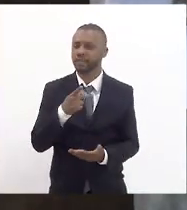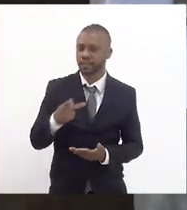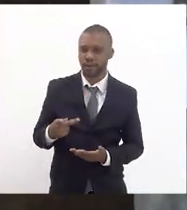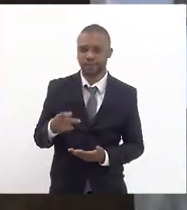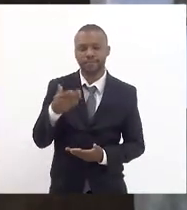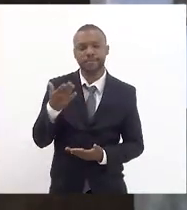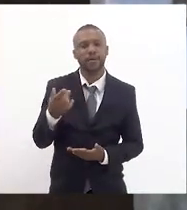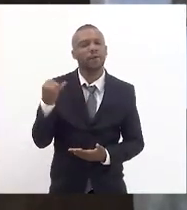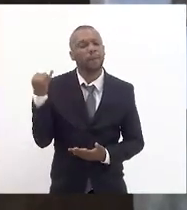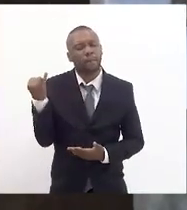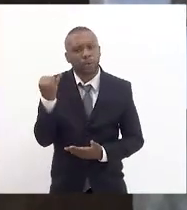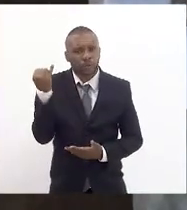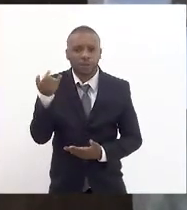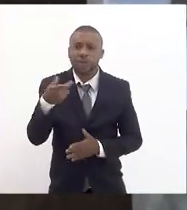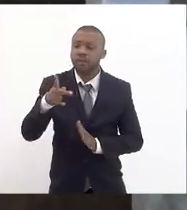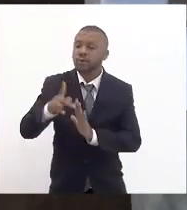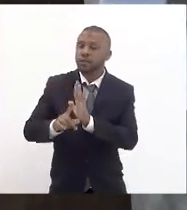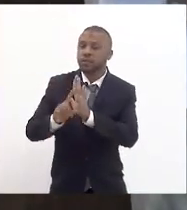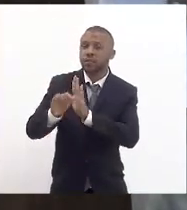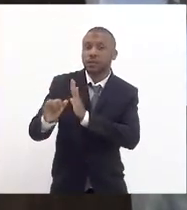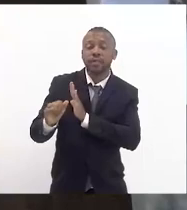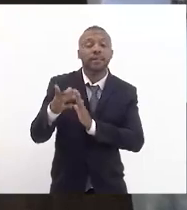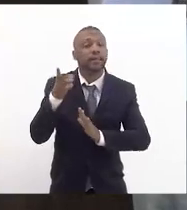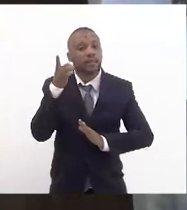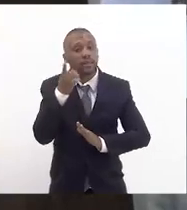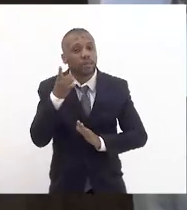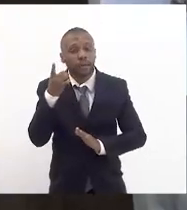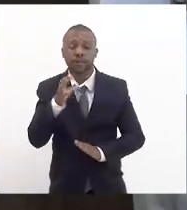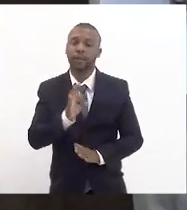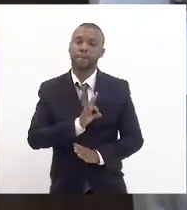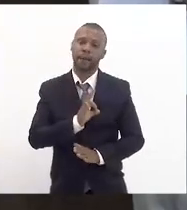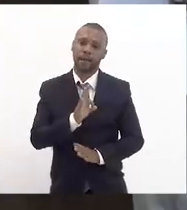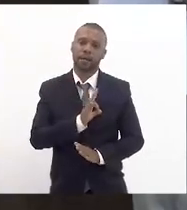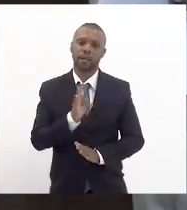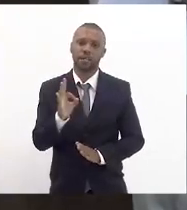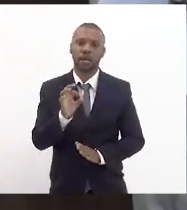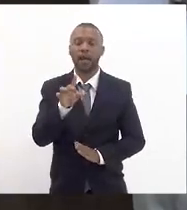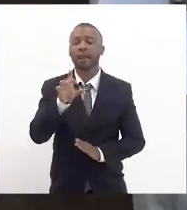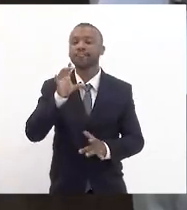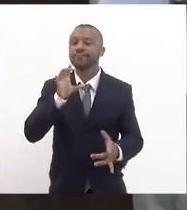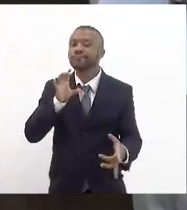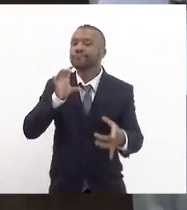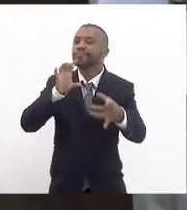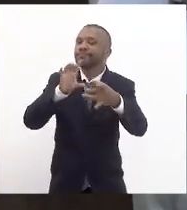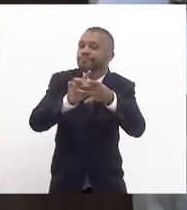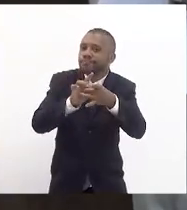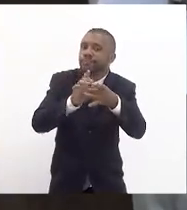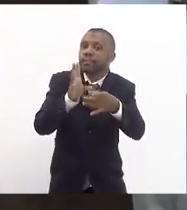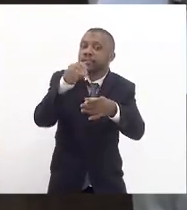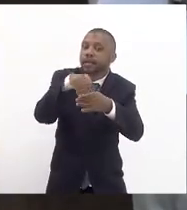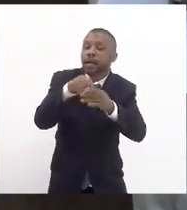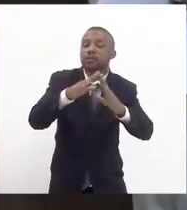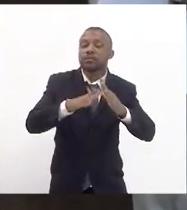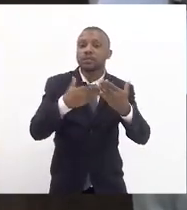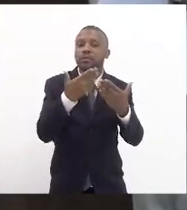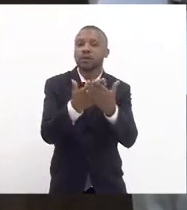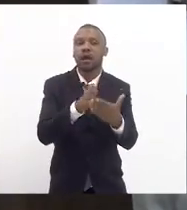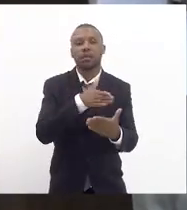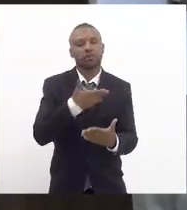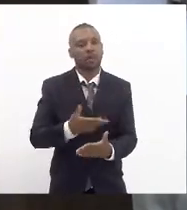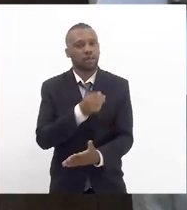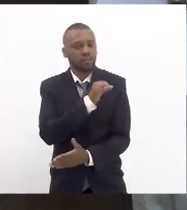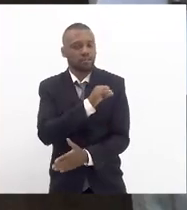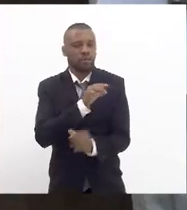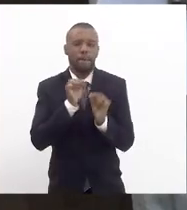que esse projeto de lei da deputada Marta Rocha não só encontra eco nas escolas do Estado do Rio de